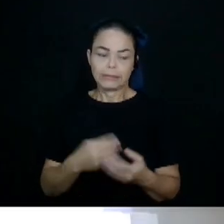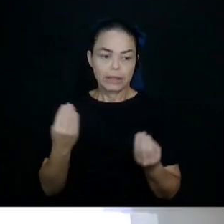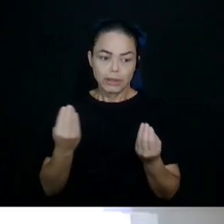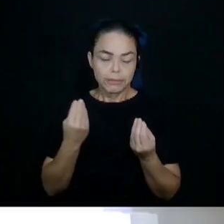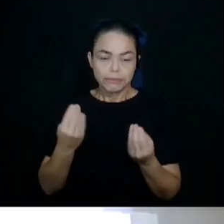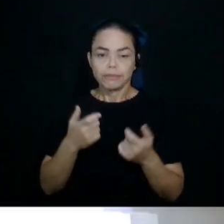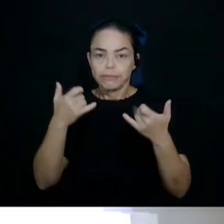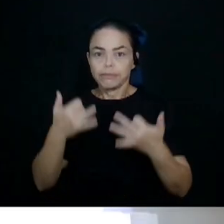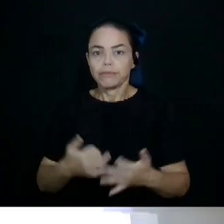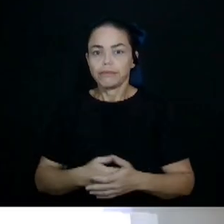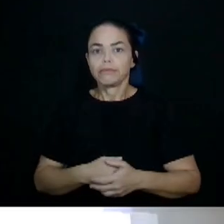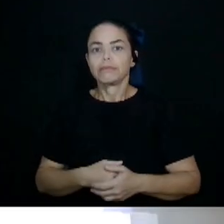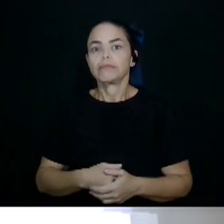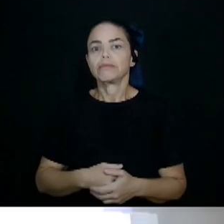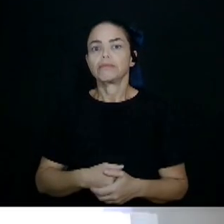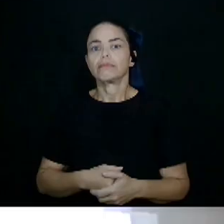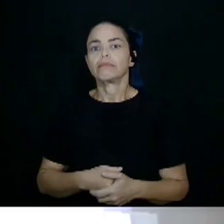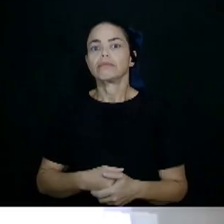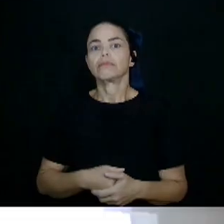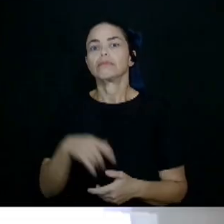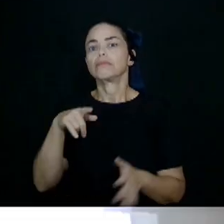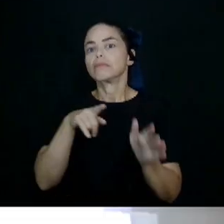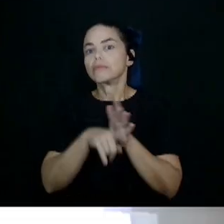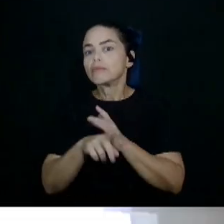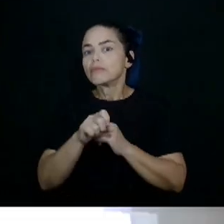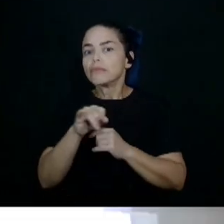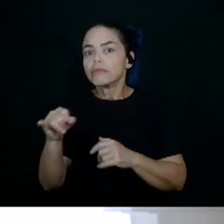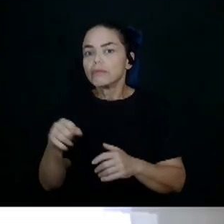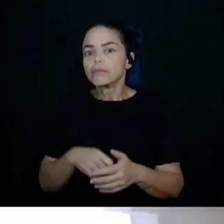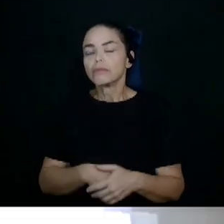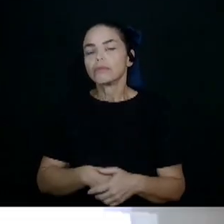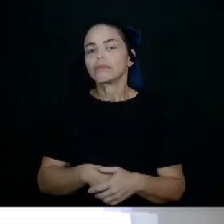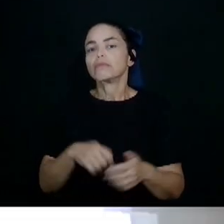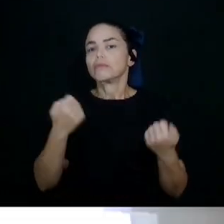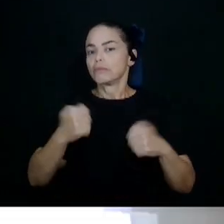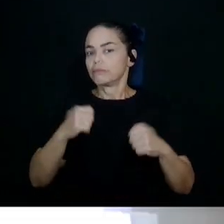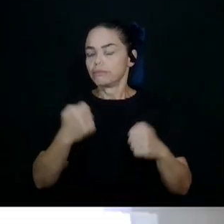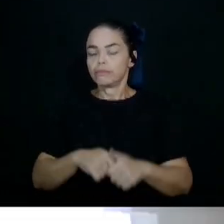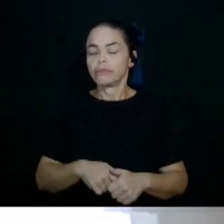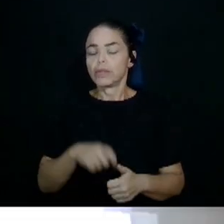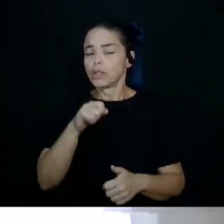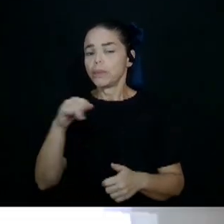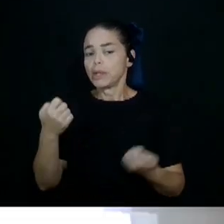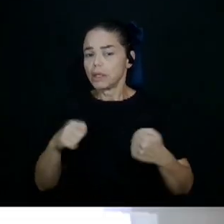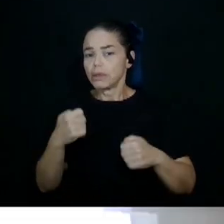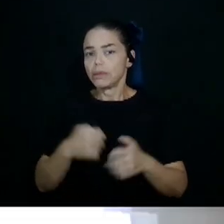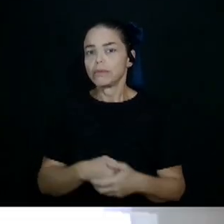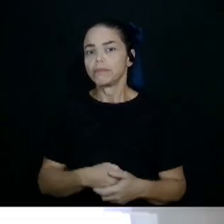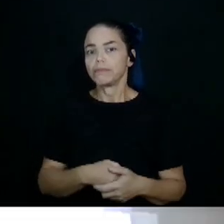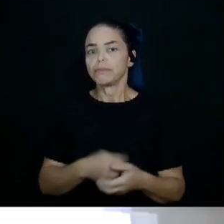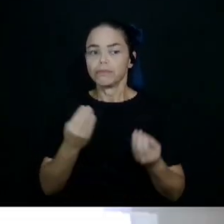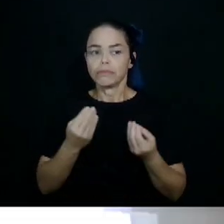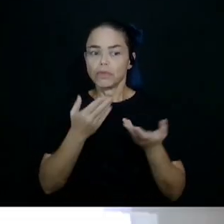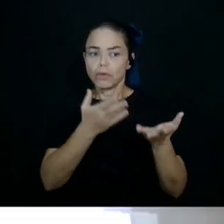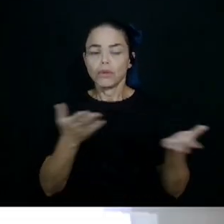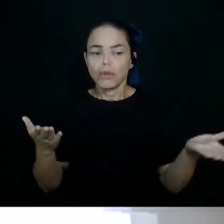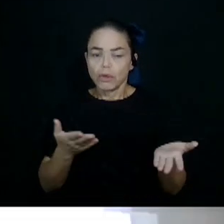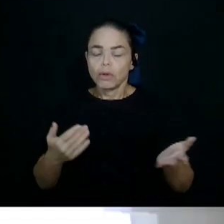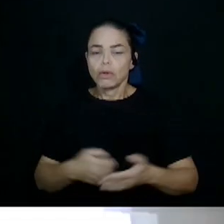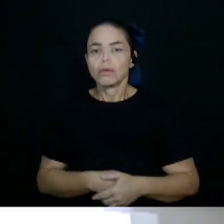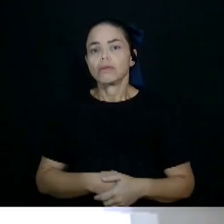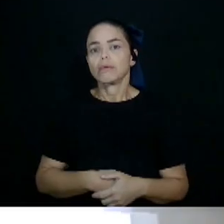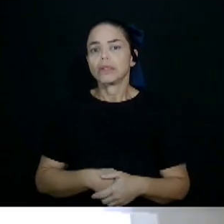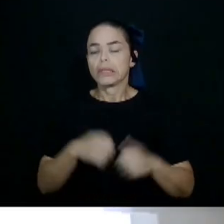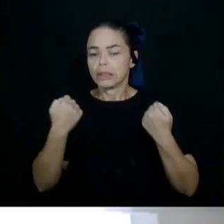questão que é relevante é sempre o questionamento. E se um dado momento eu precisar disso? Né? Vai que eu me desfaço disso agora e depois eu vou